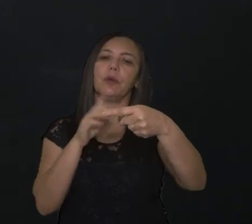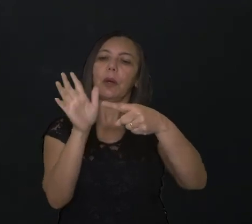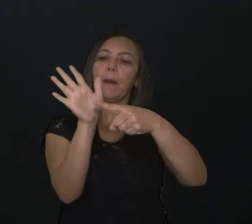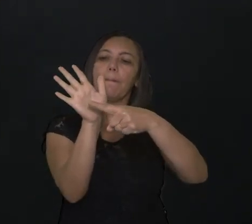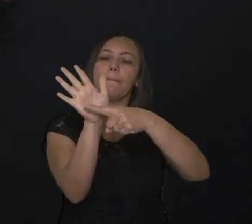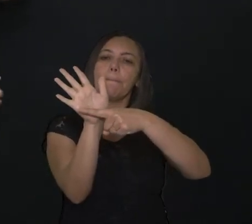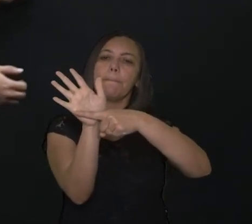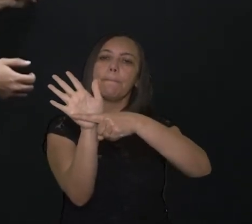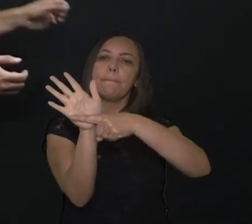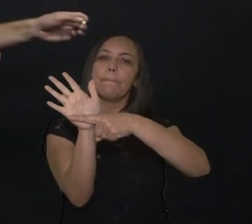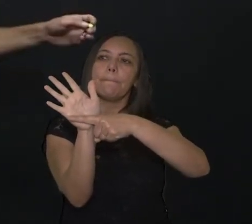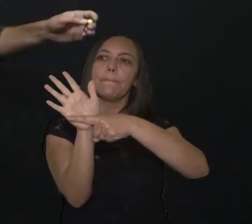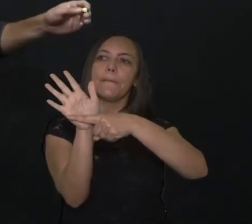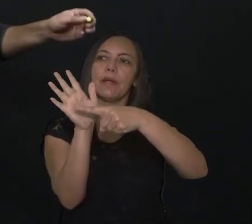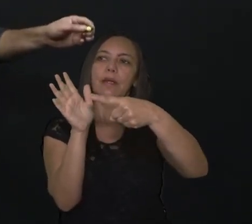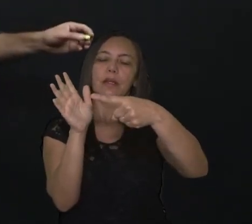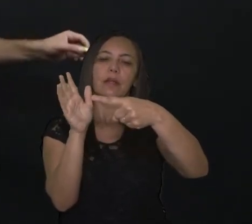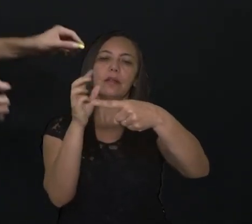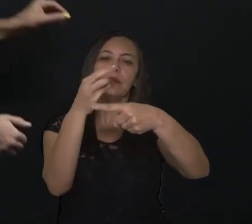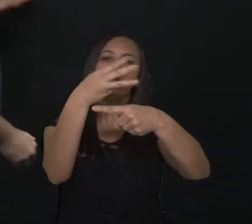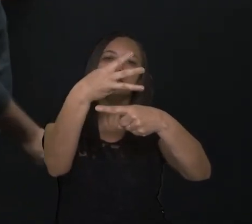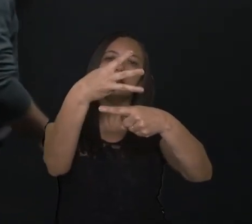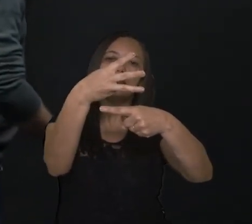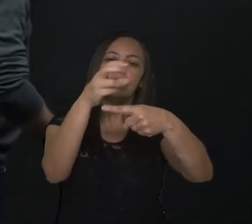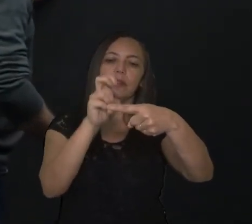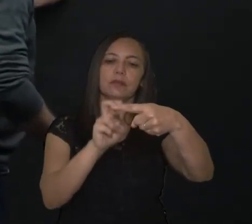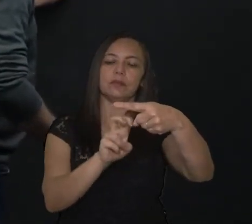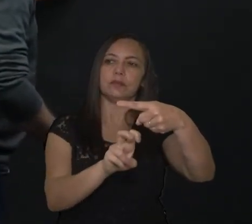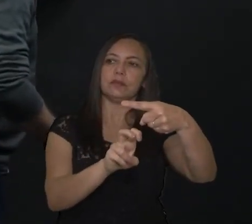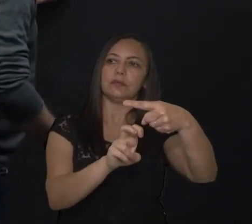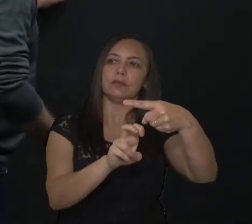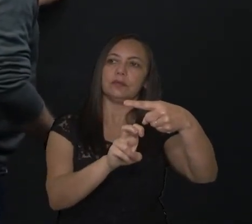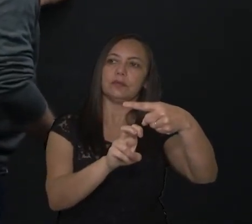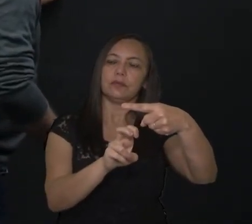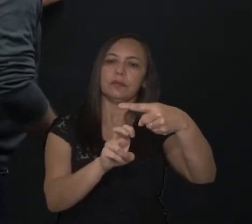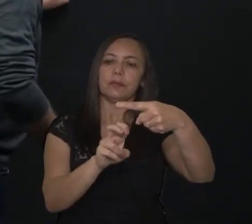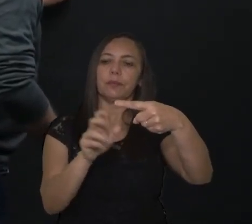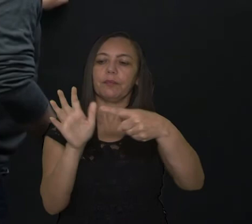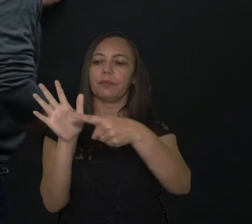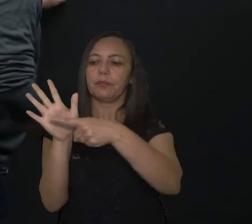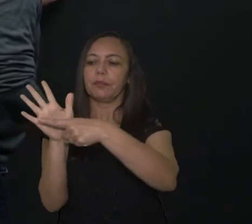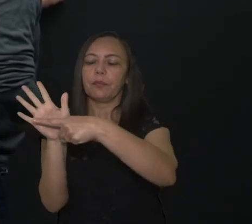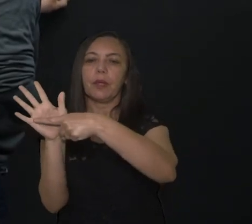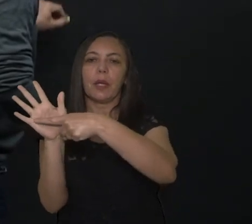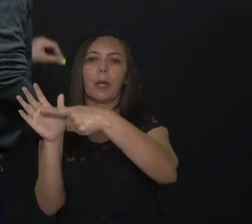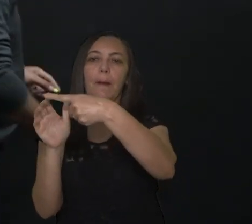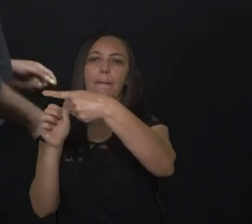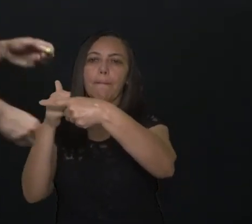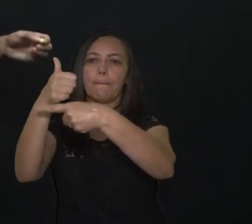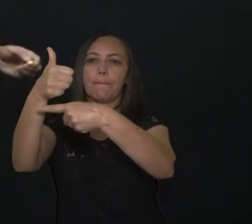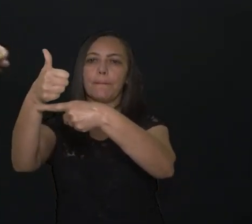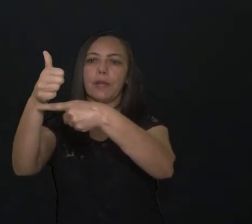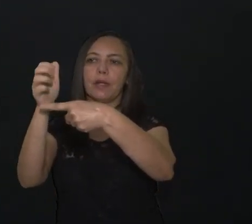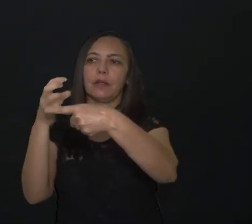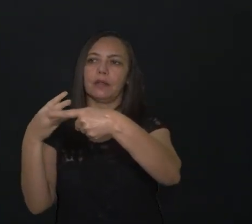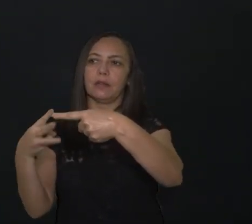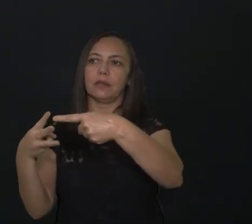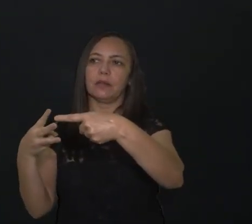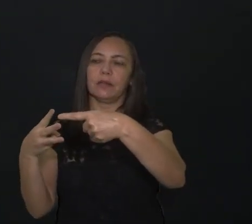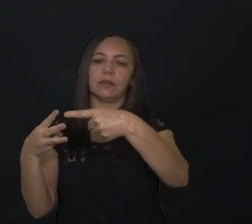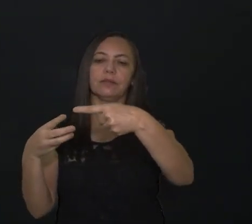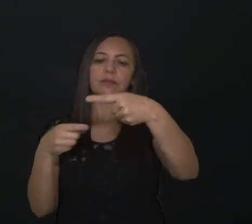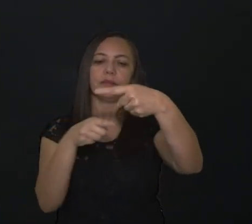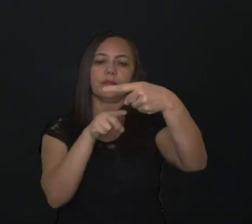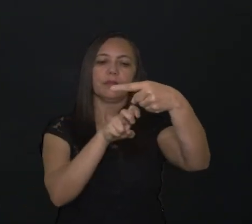nesse exemplo denominadores diferentes. Beleza. Calculemos aqui então o